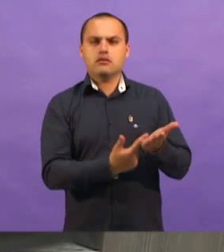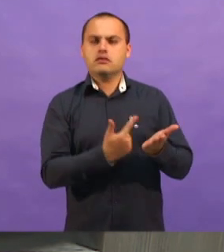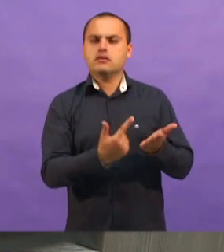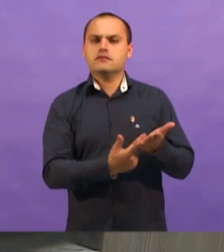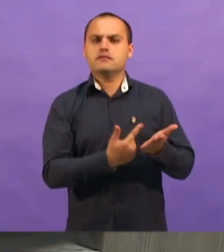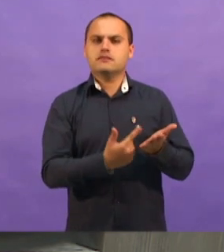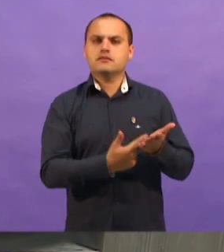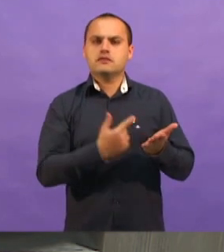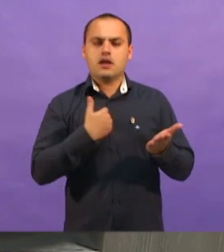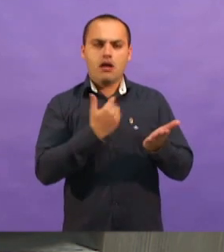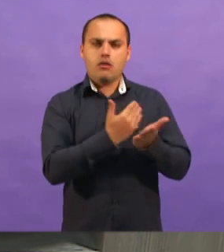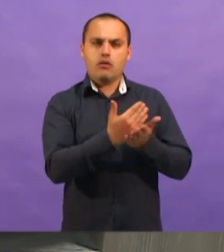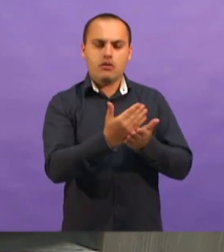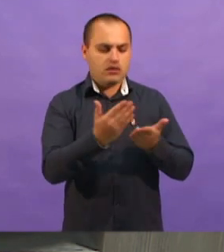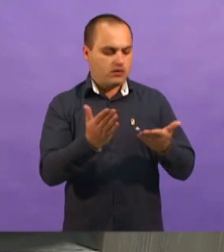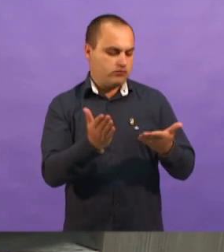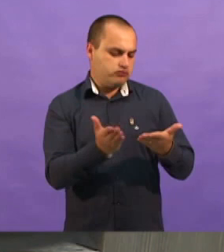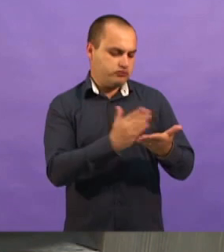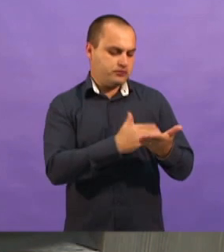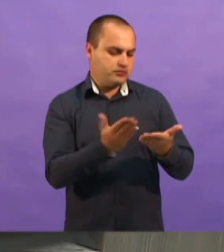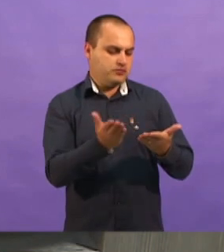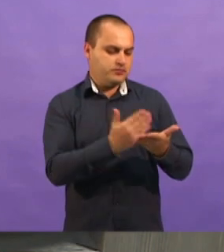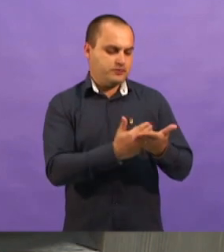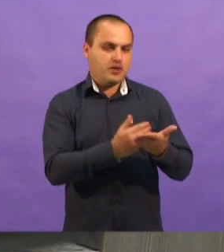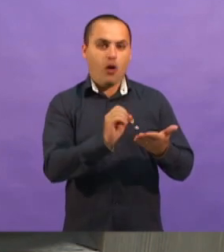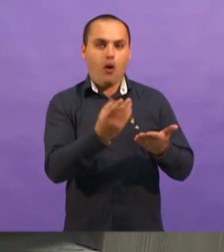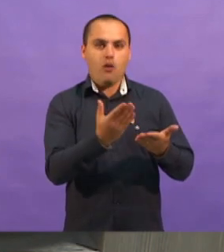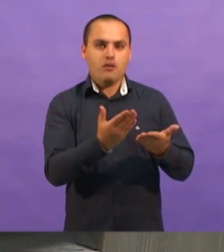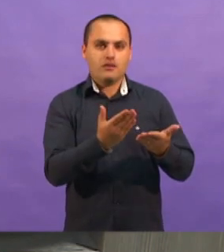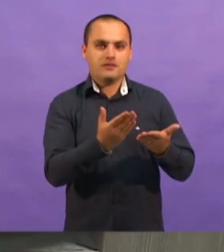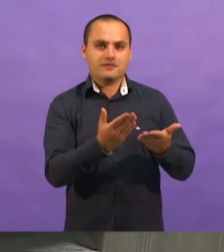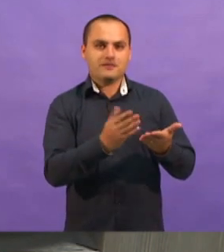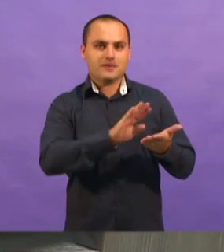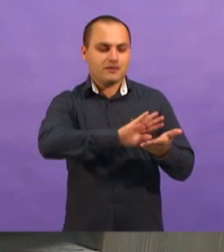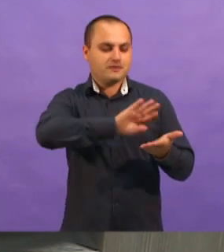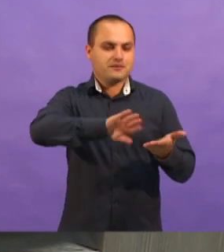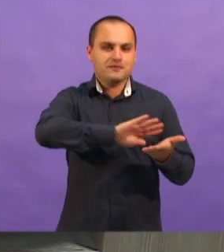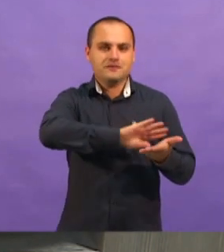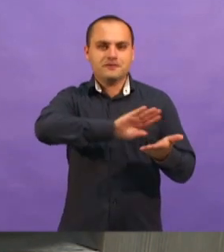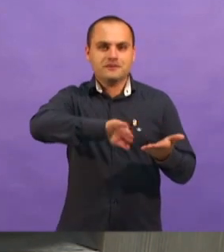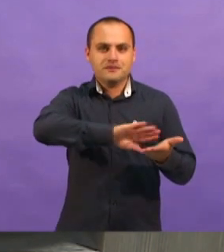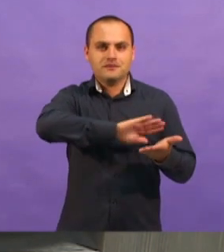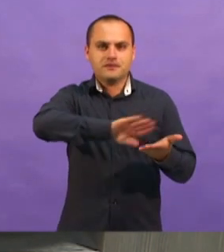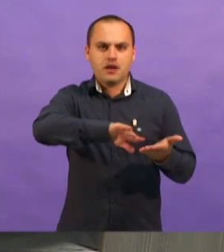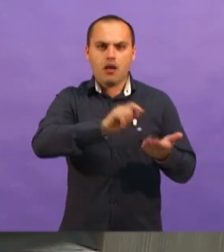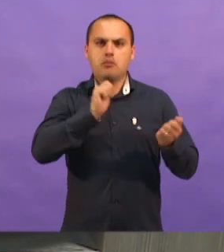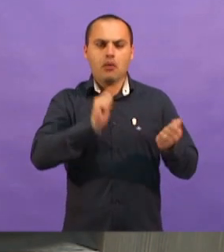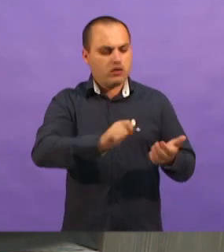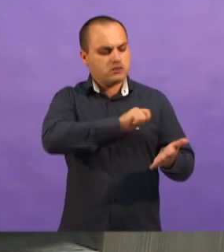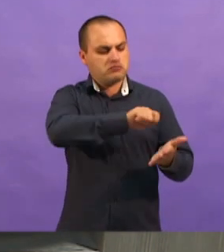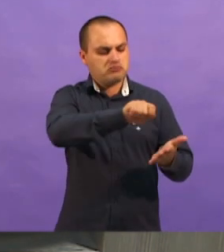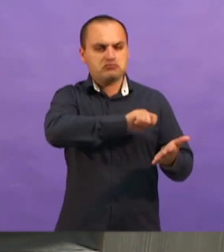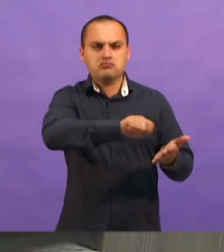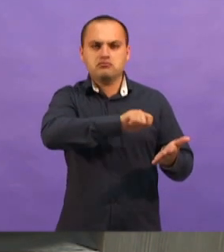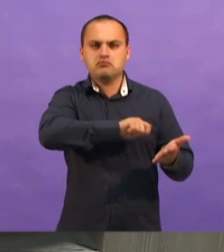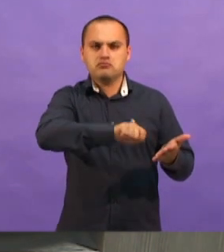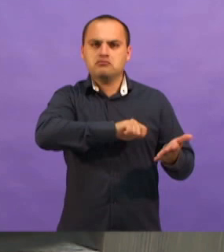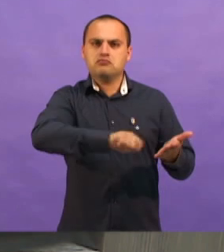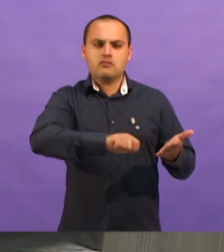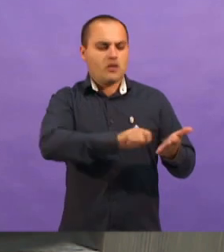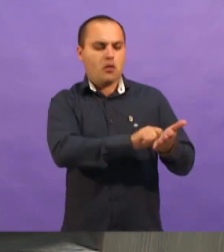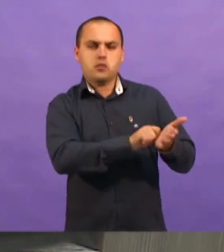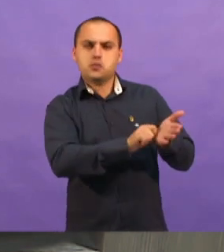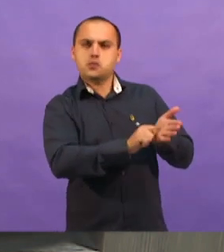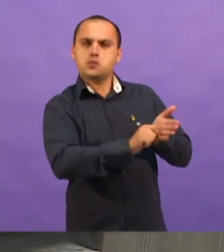tanto de frente para trás ou de trás para frente, você pode riscar, você pode fazer anotações, você pode